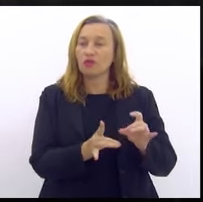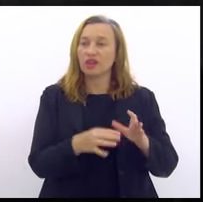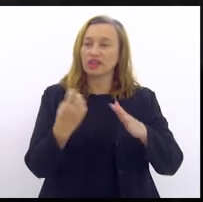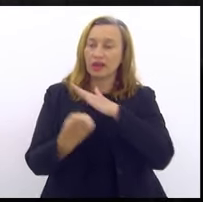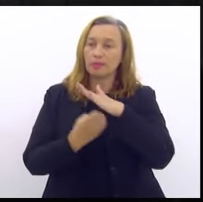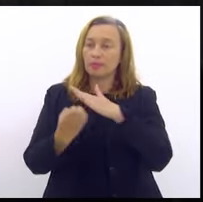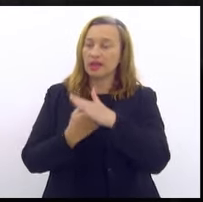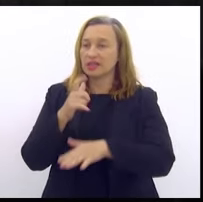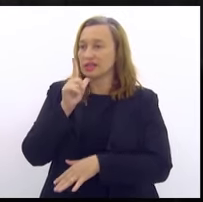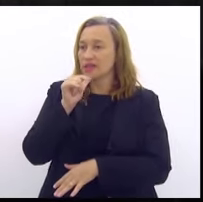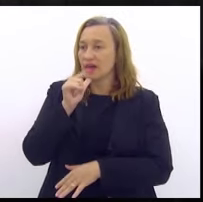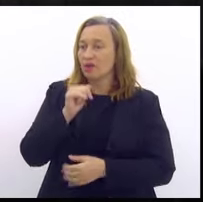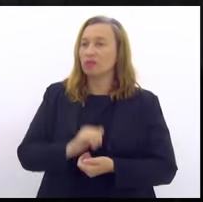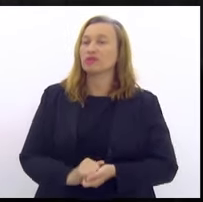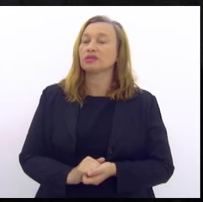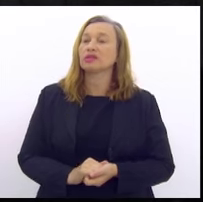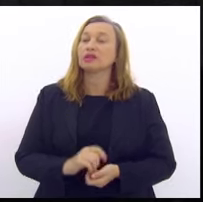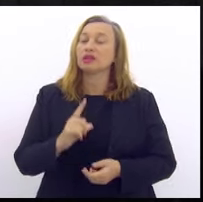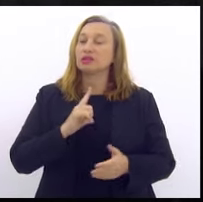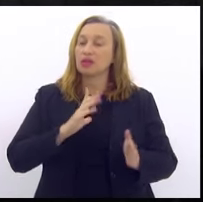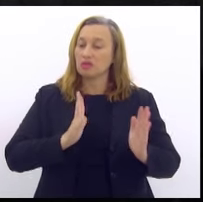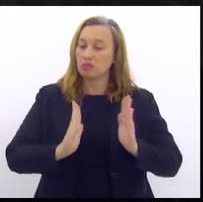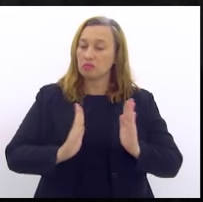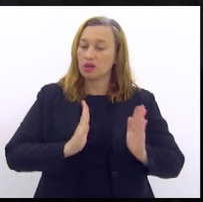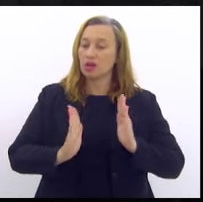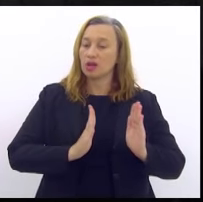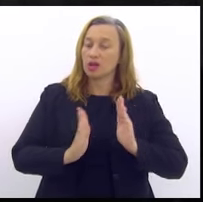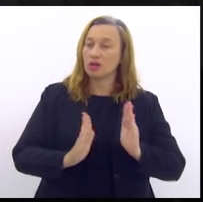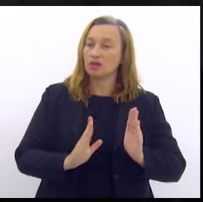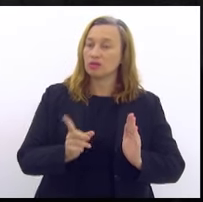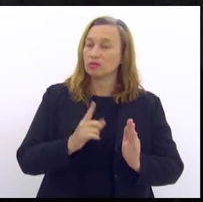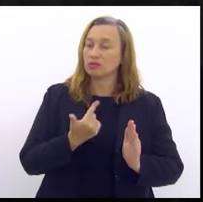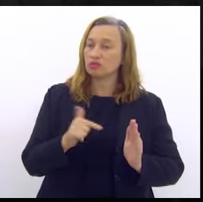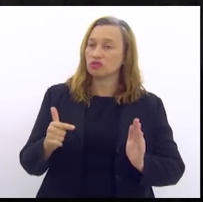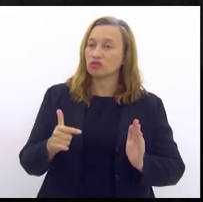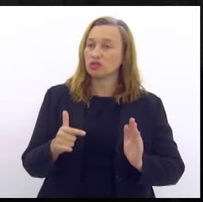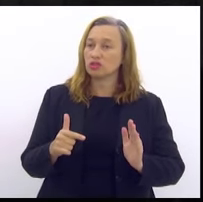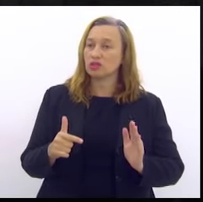Houve uma lacuna que nós não estávamos em regime nenhum,